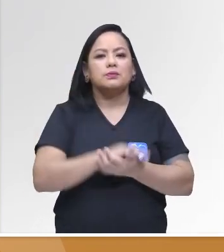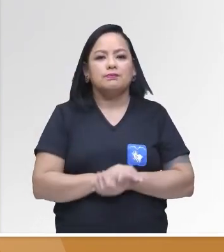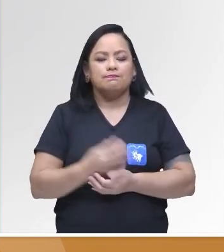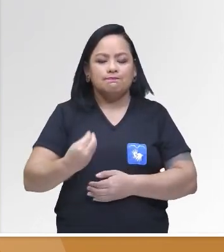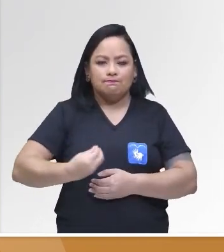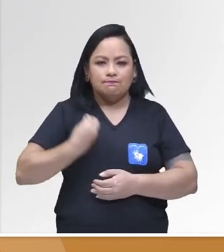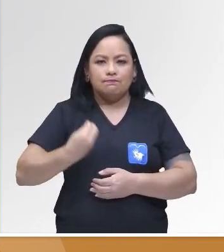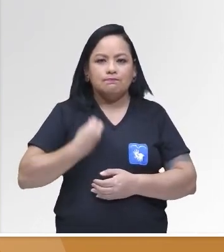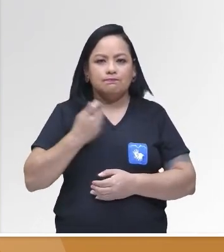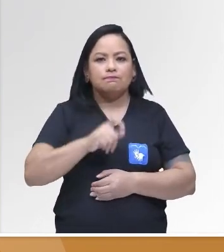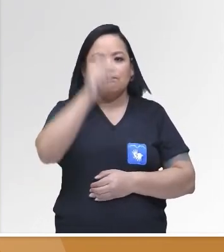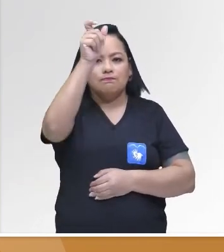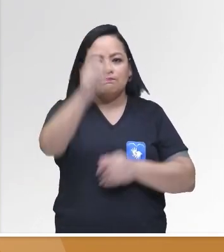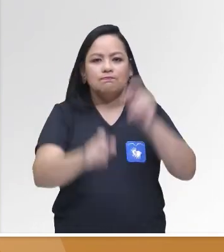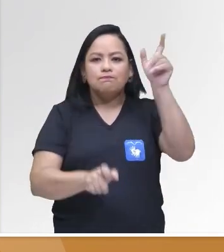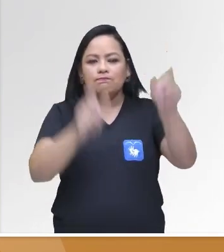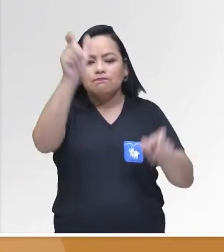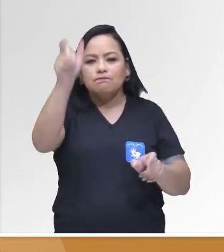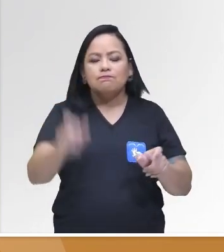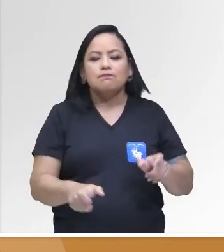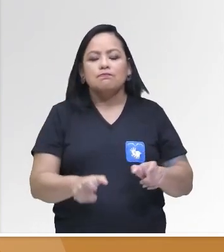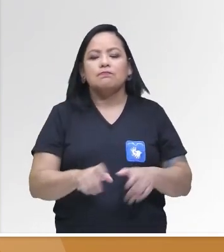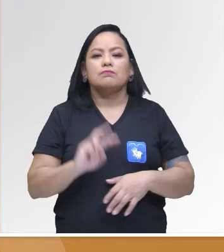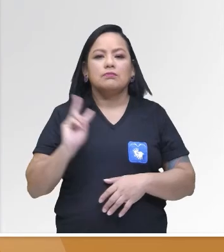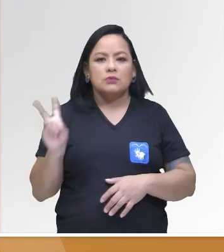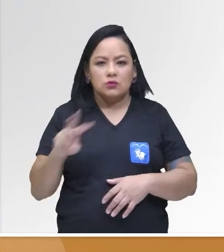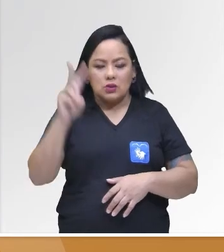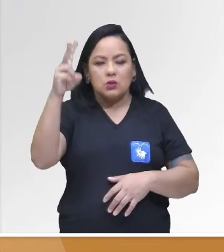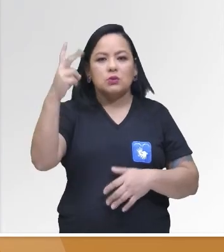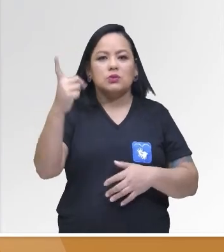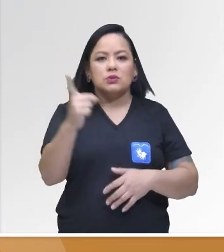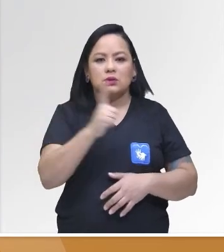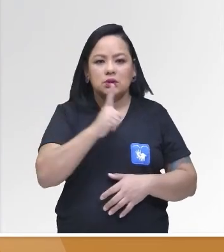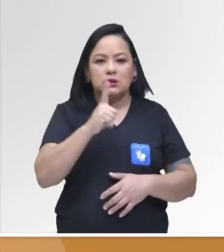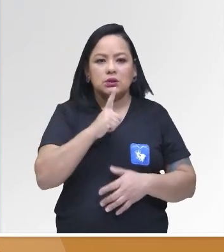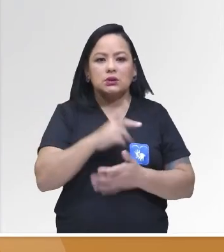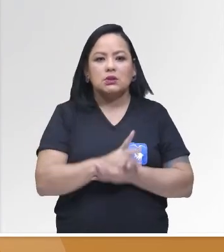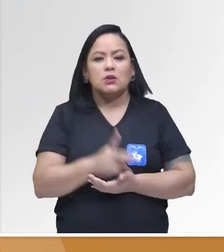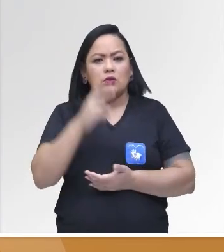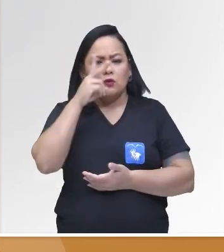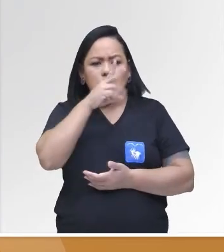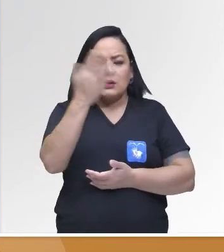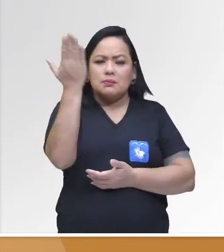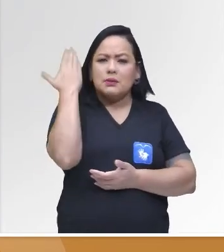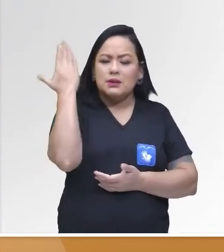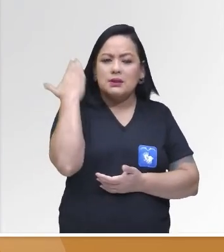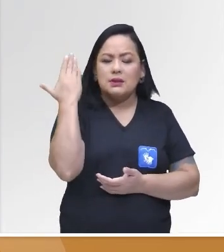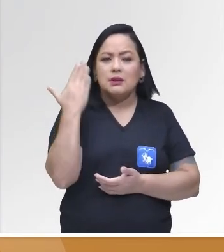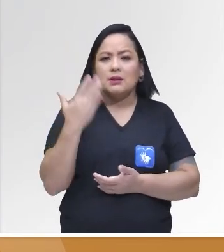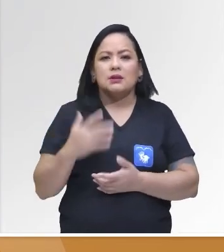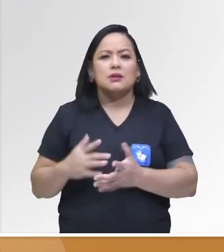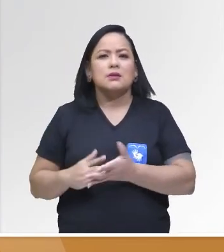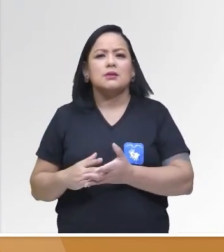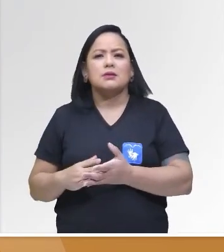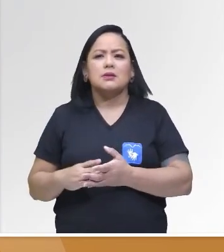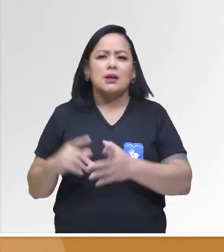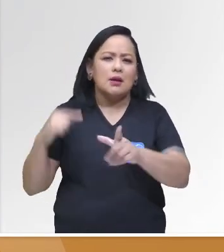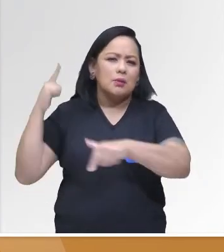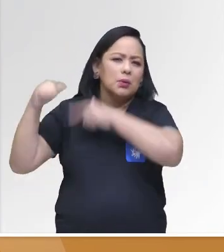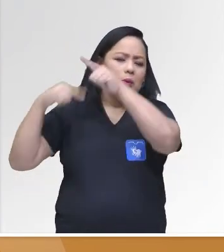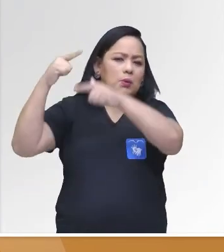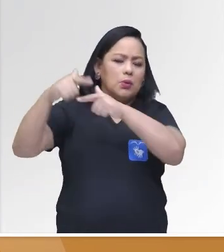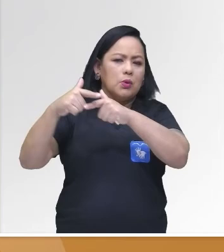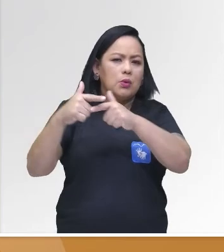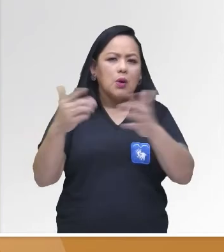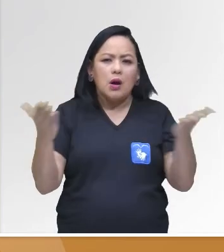vividos por seus integrantes. Valores que possuíam força no passado se enfraquecem no